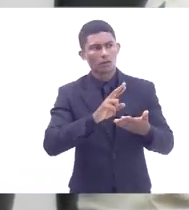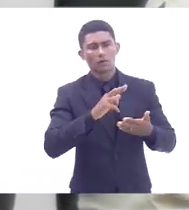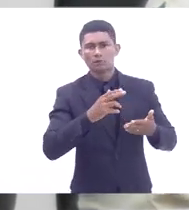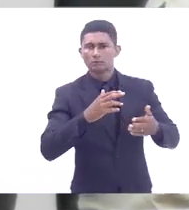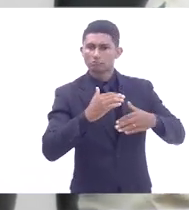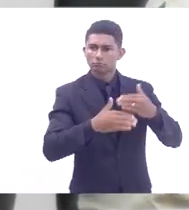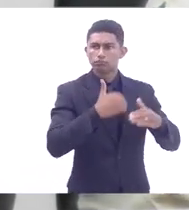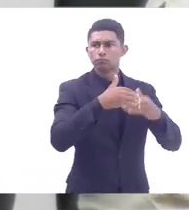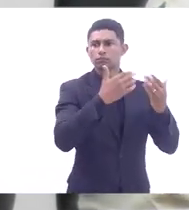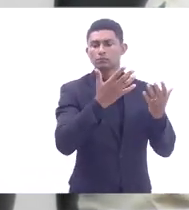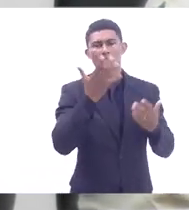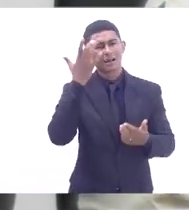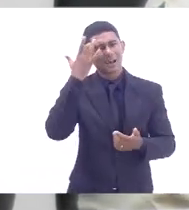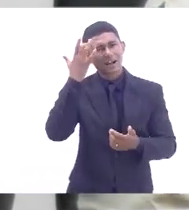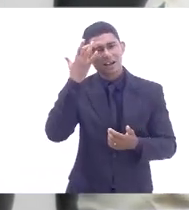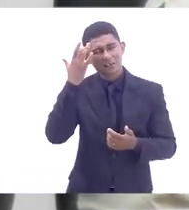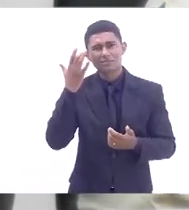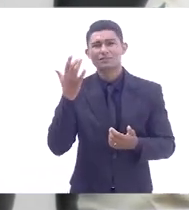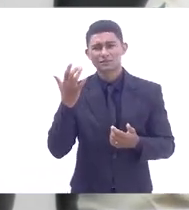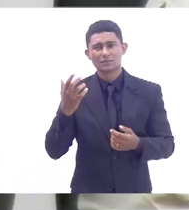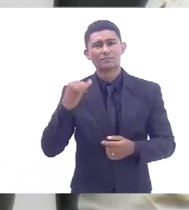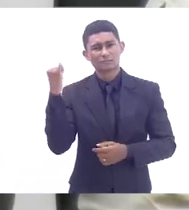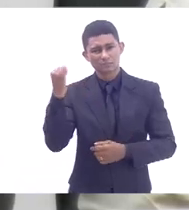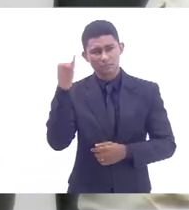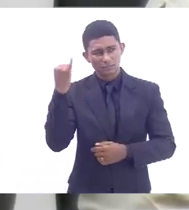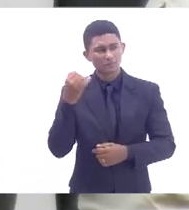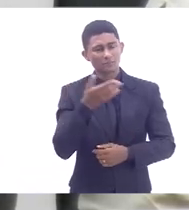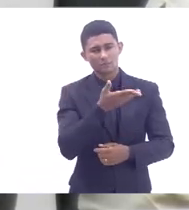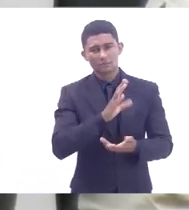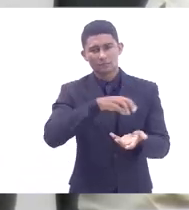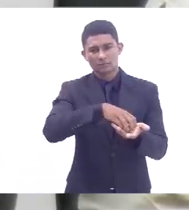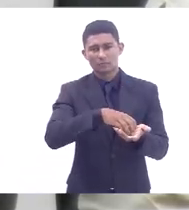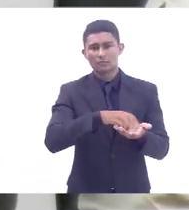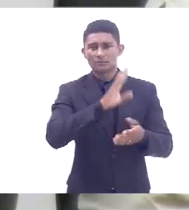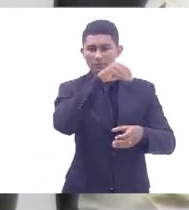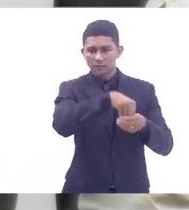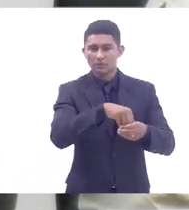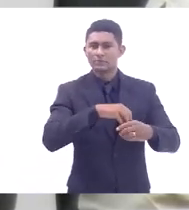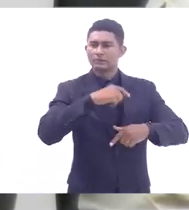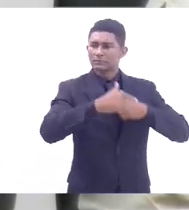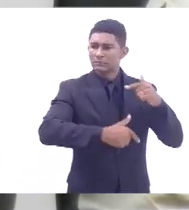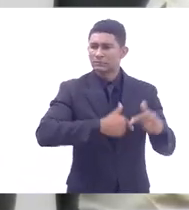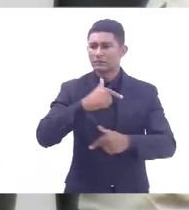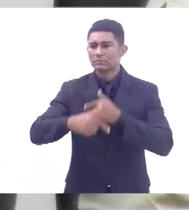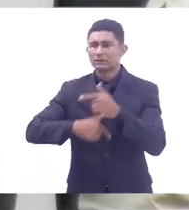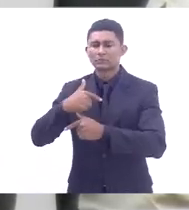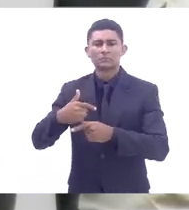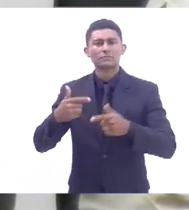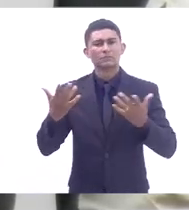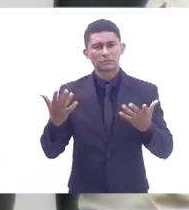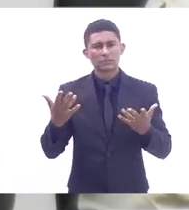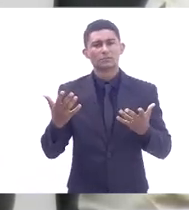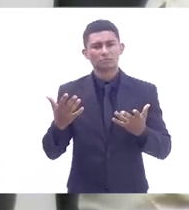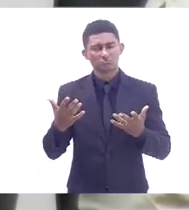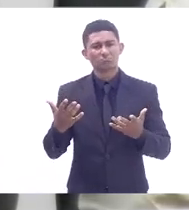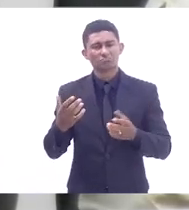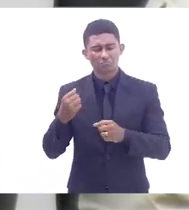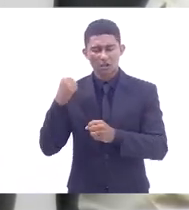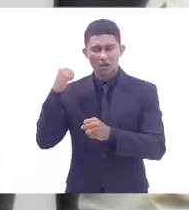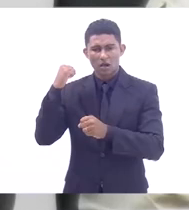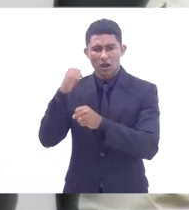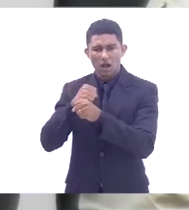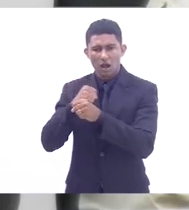injusto aqui agora a gente não reconhecer o trabalho que anúncio universidade tem feito durante todo esse tempo e eu gostaria primeiro